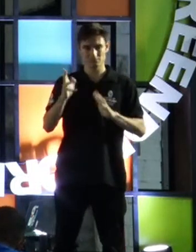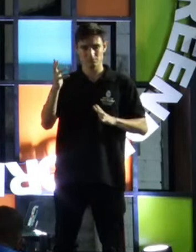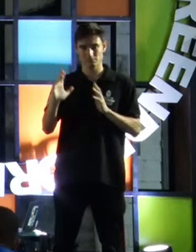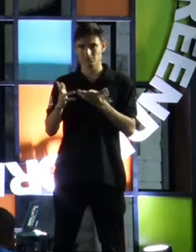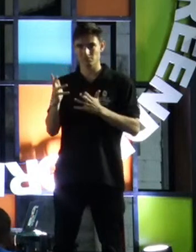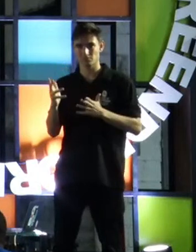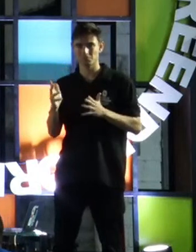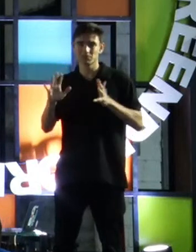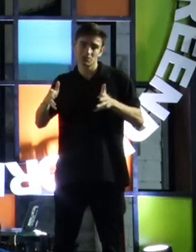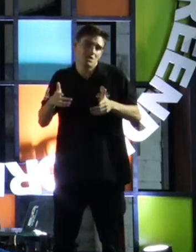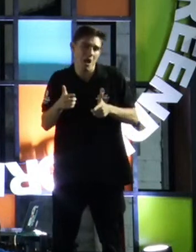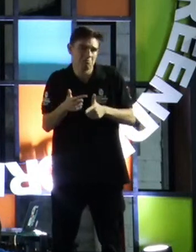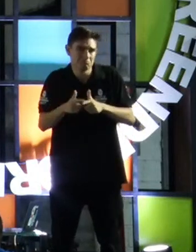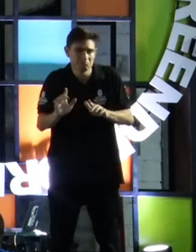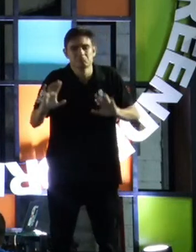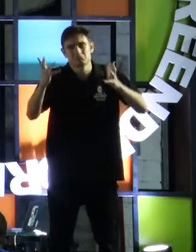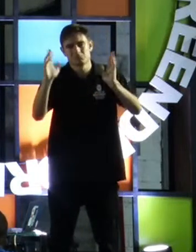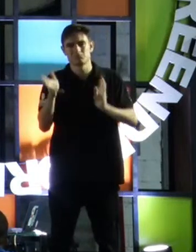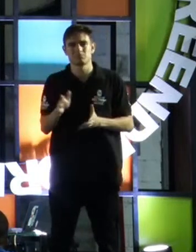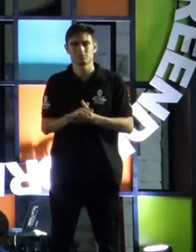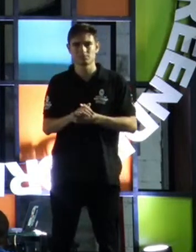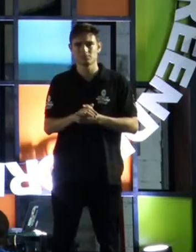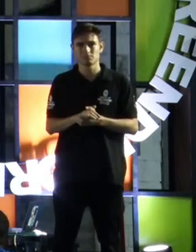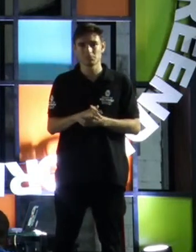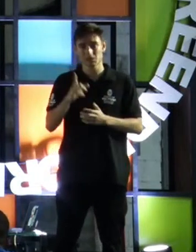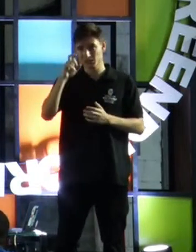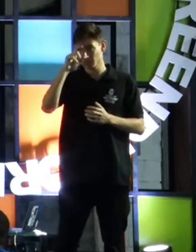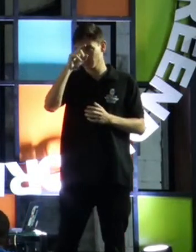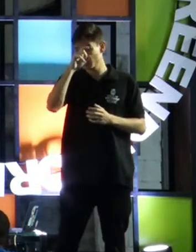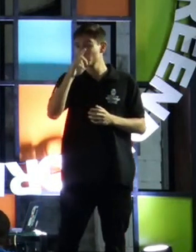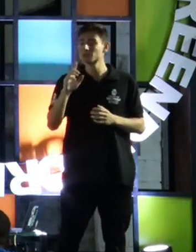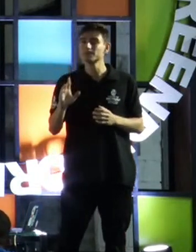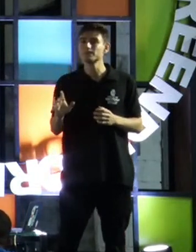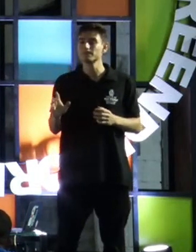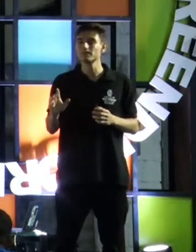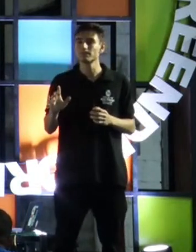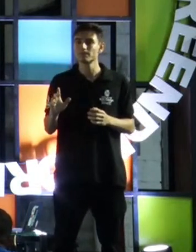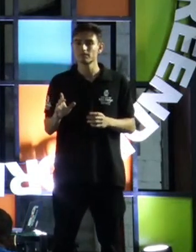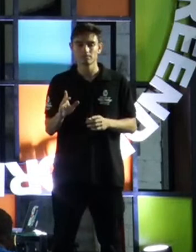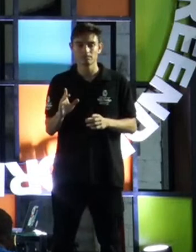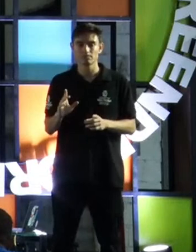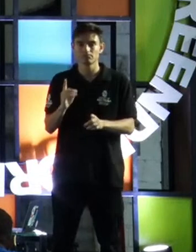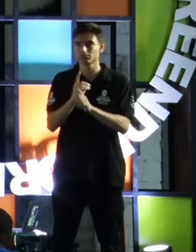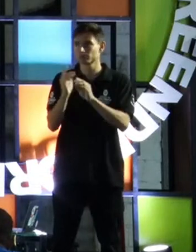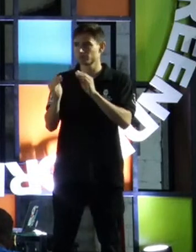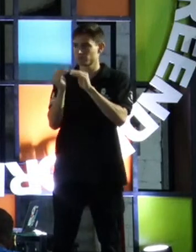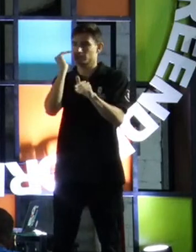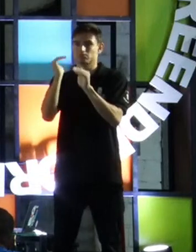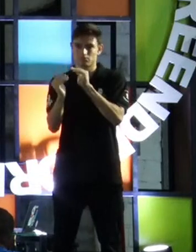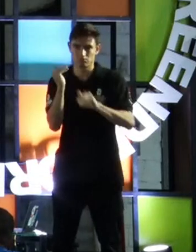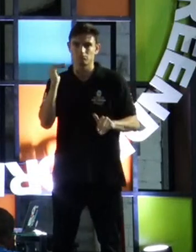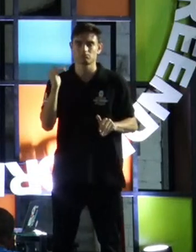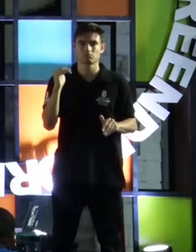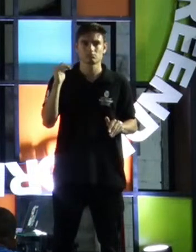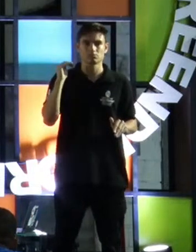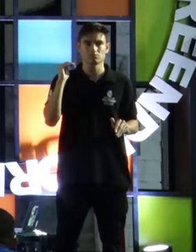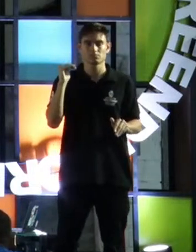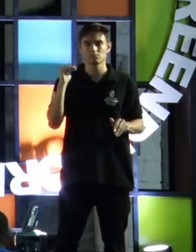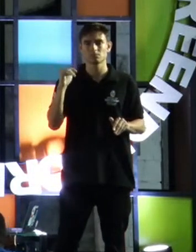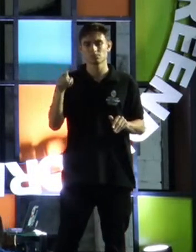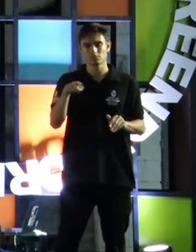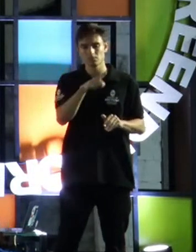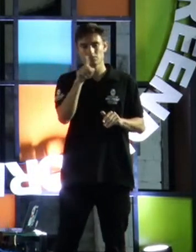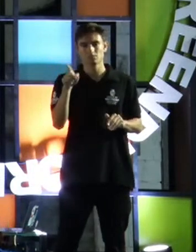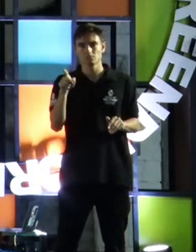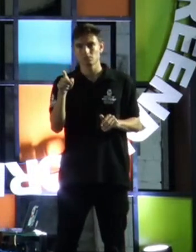de resolver, já foram resolvidos. É muito difícil a gente encontrar algo disruptivo para esses